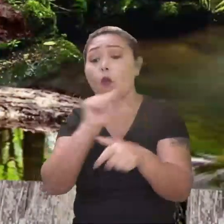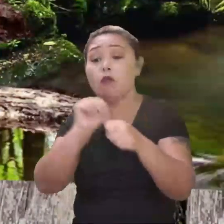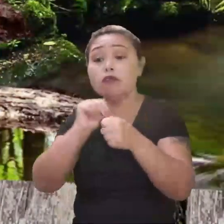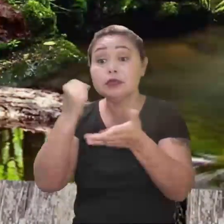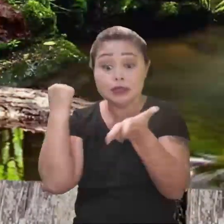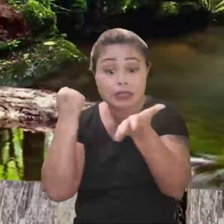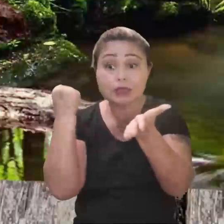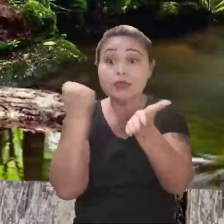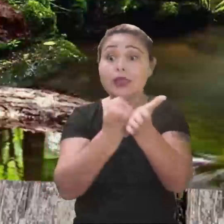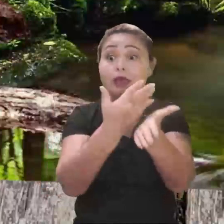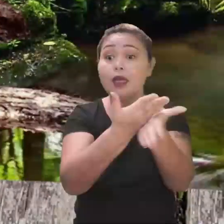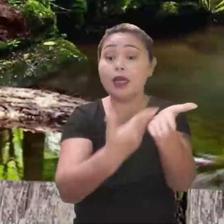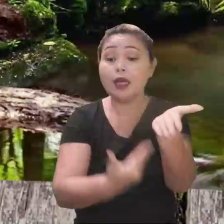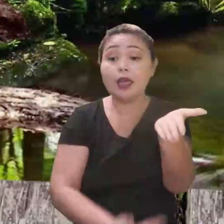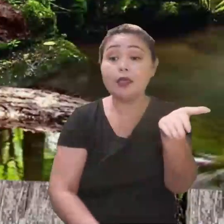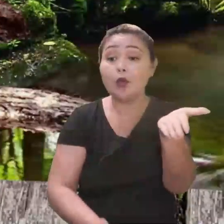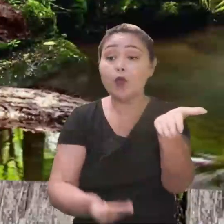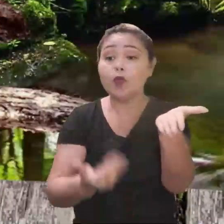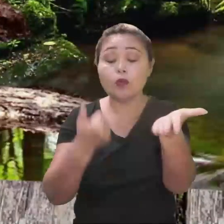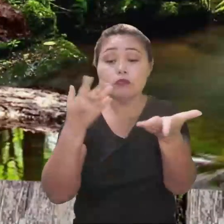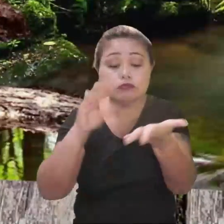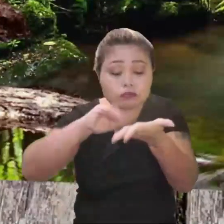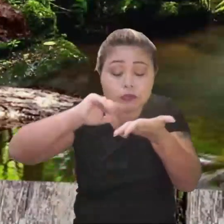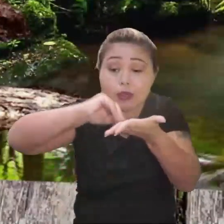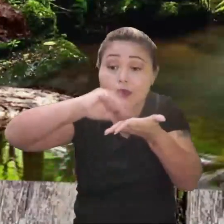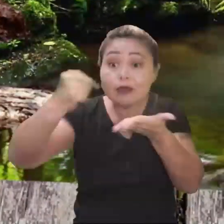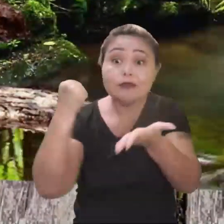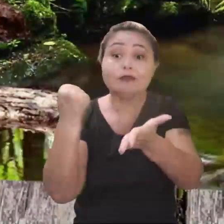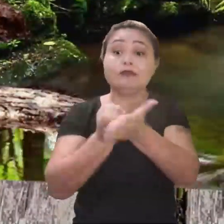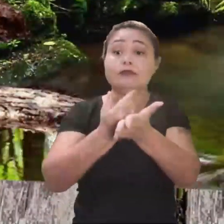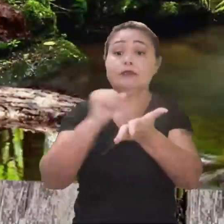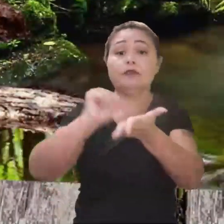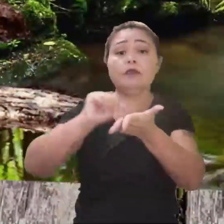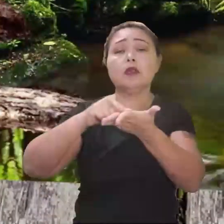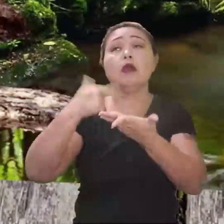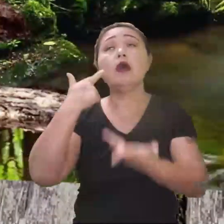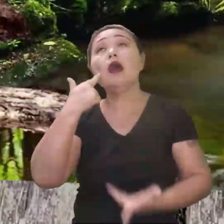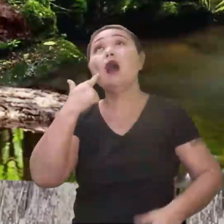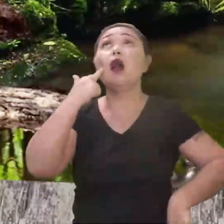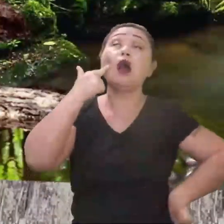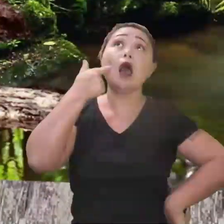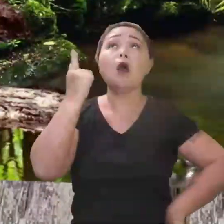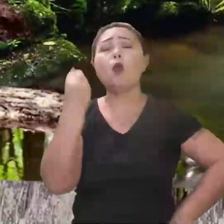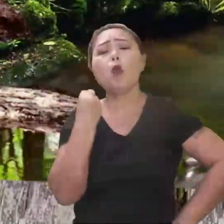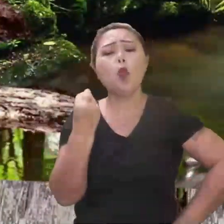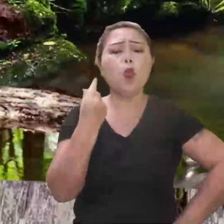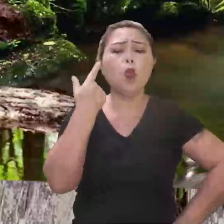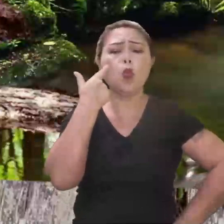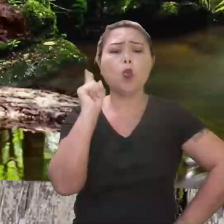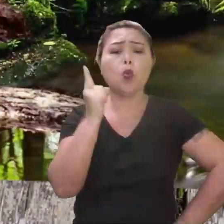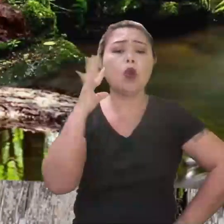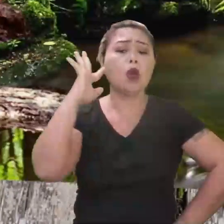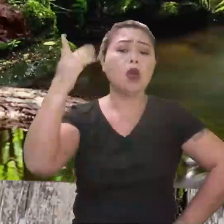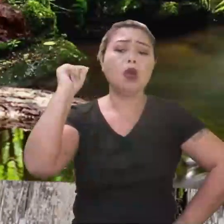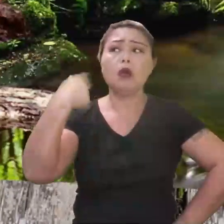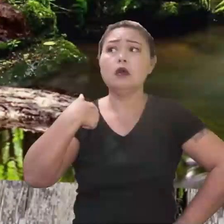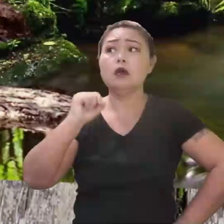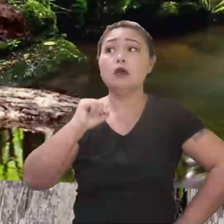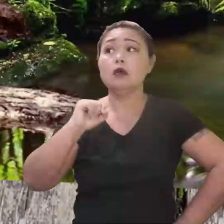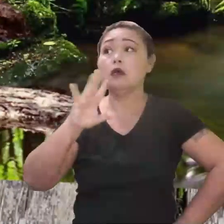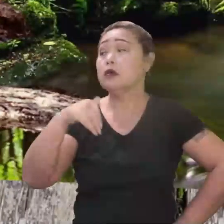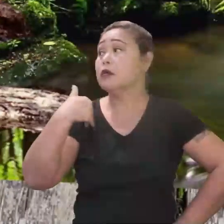esses registros. Não teria como. A gente ficaria nas especulações, como a gente viu algumas teorias